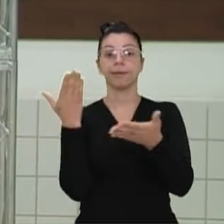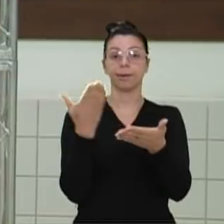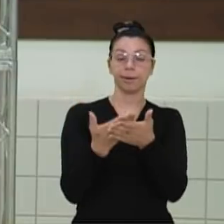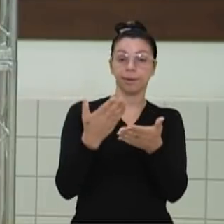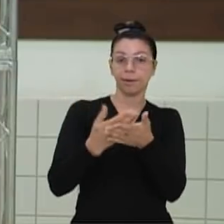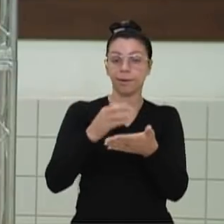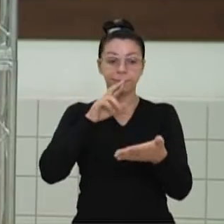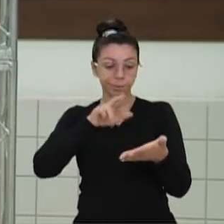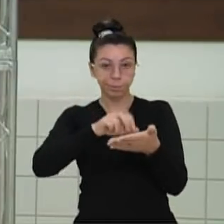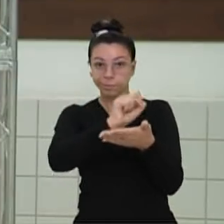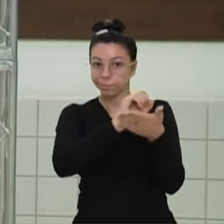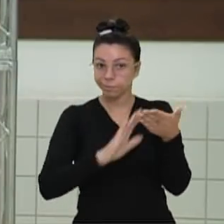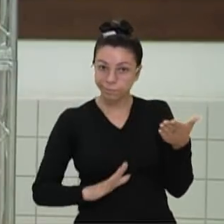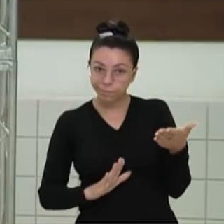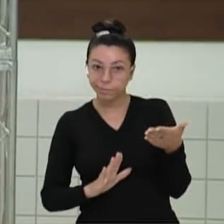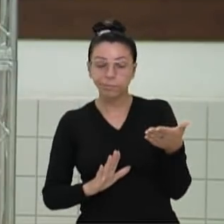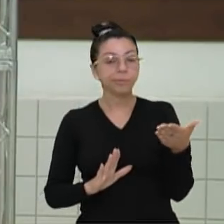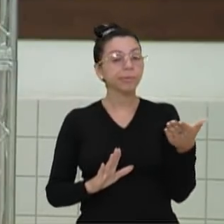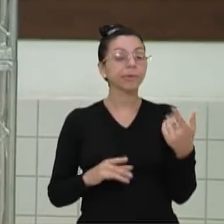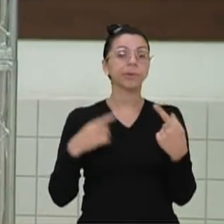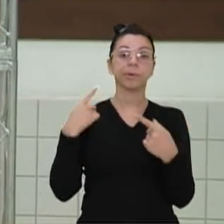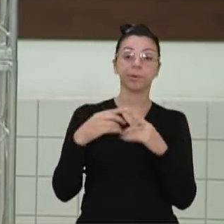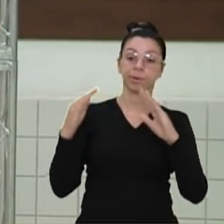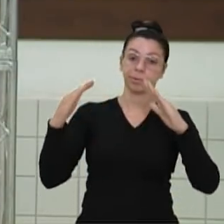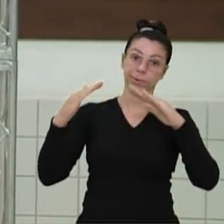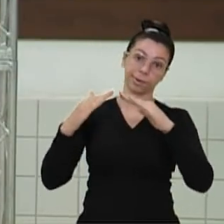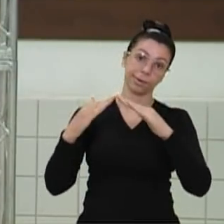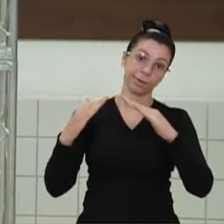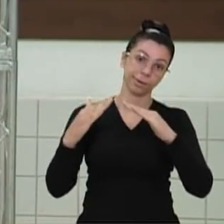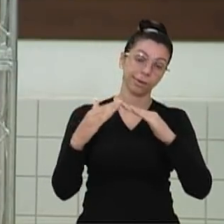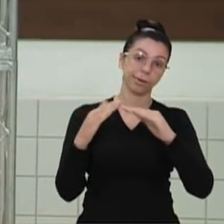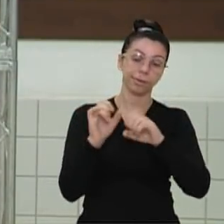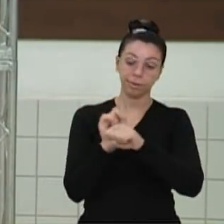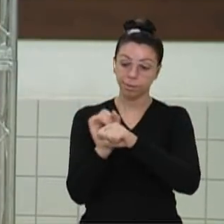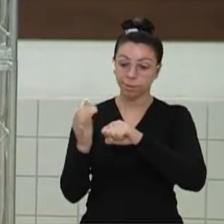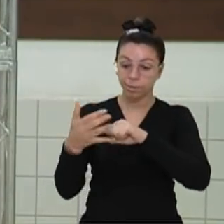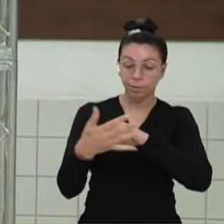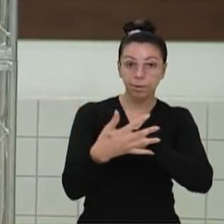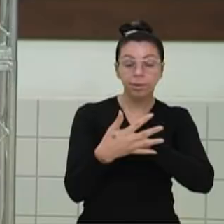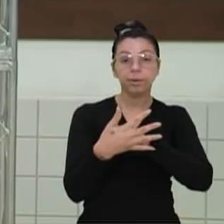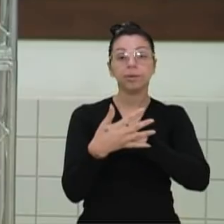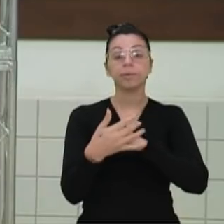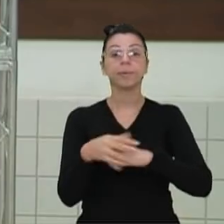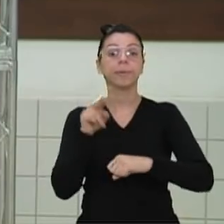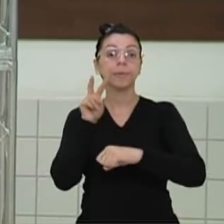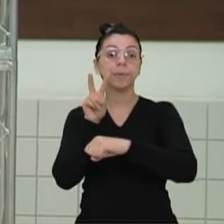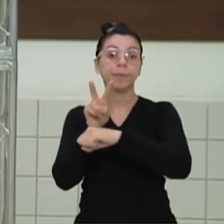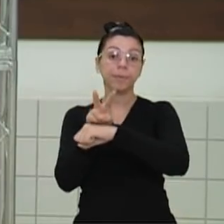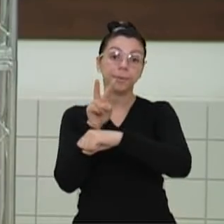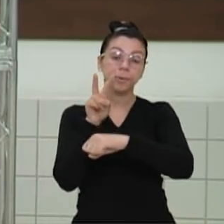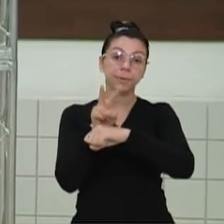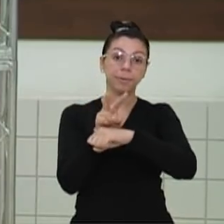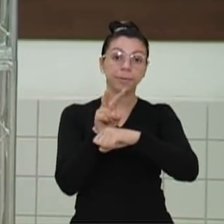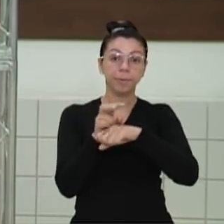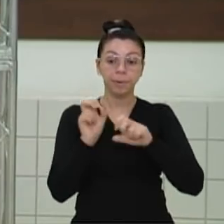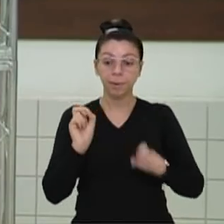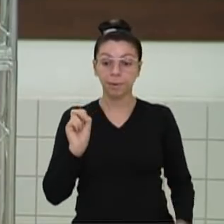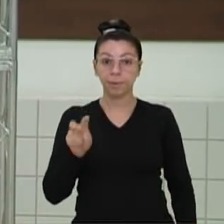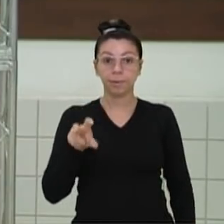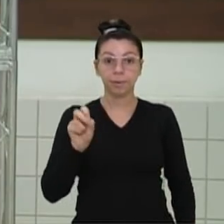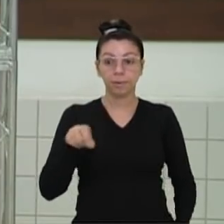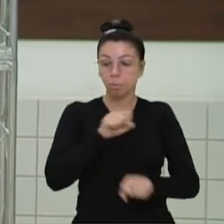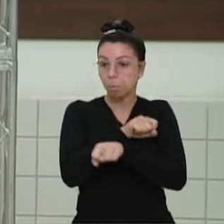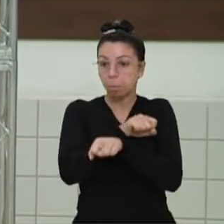fazendo as atividades, né, na sua casa, na quarentena, isolado, cuidando para que esse vírus não